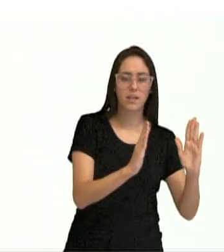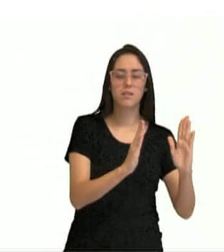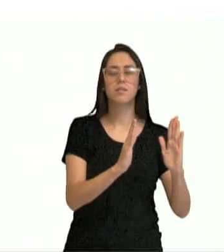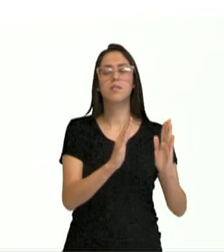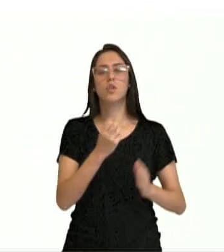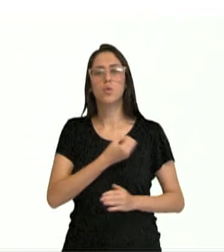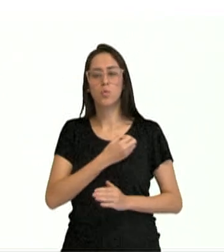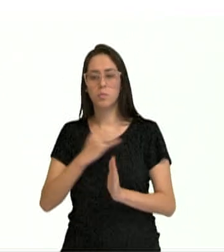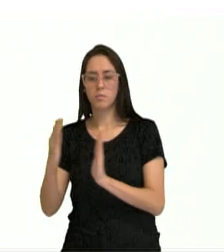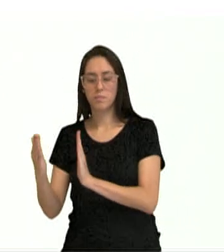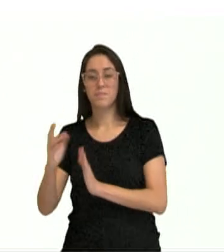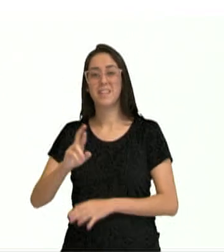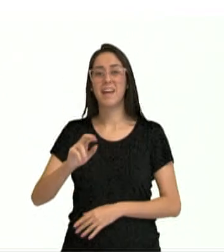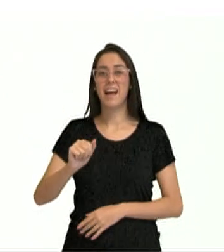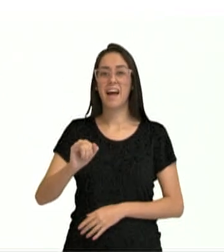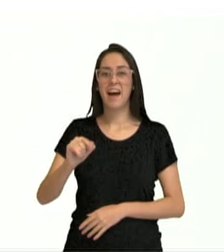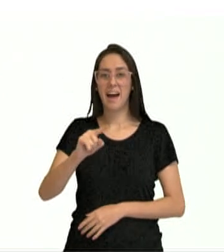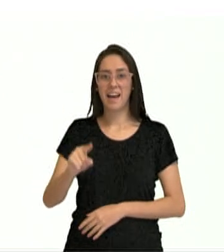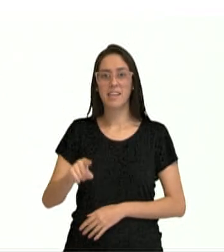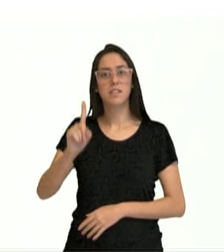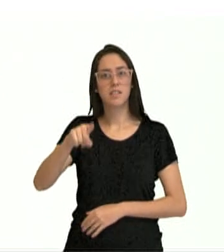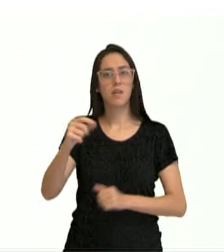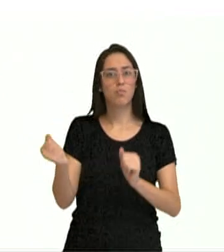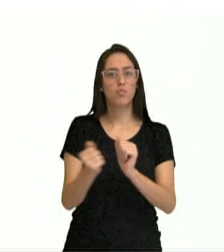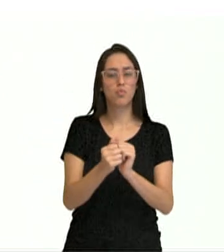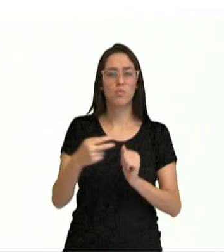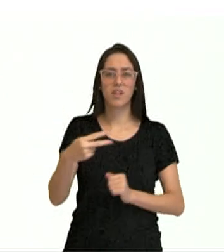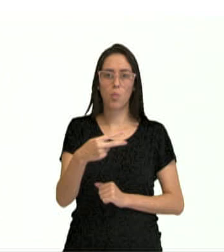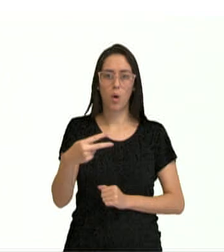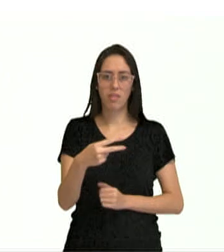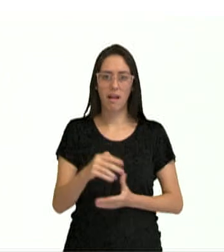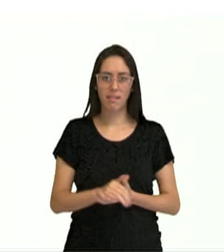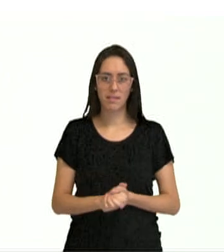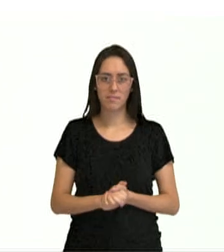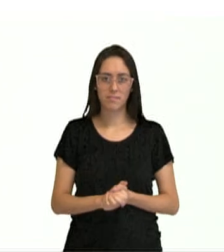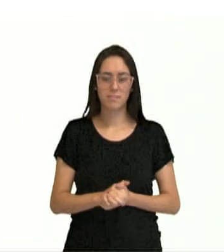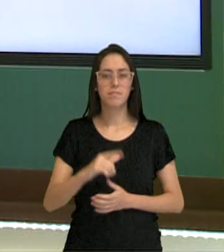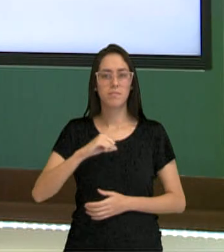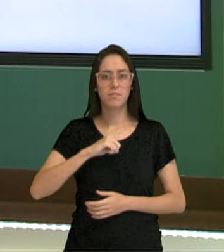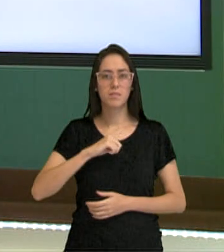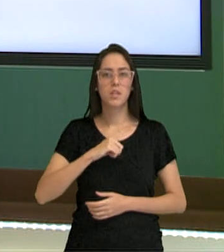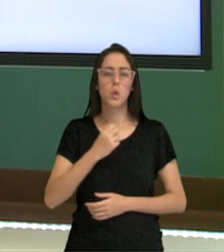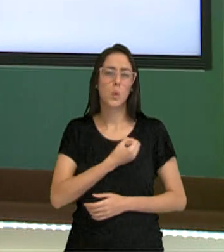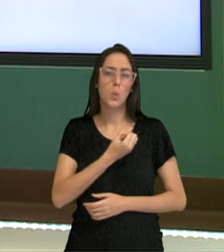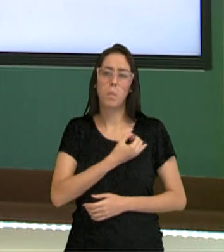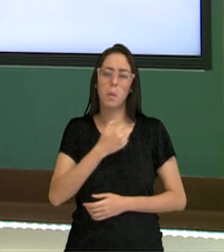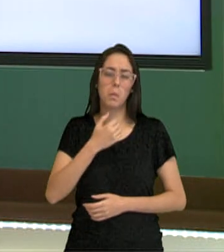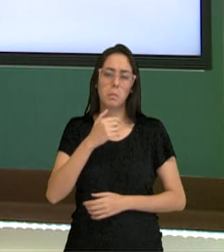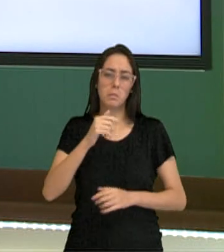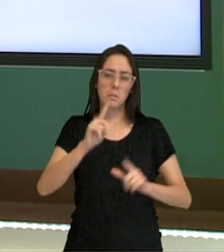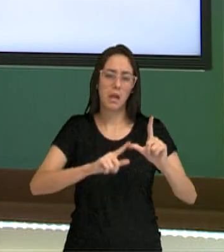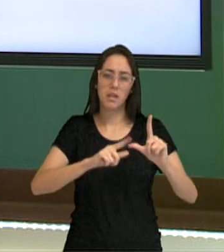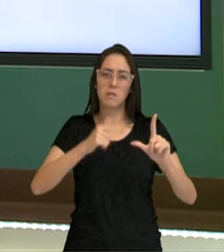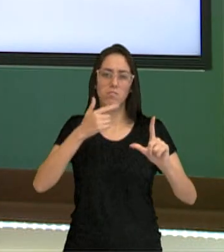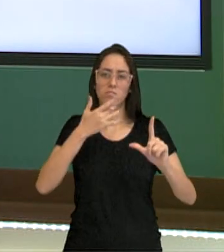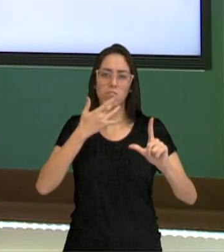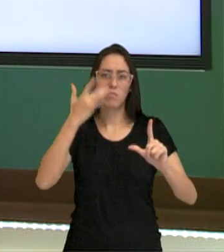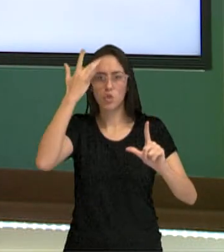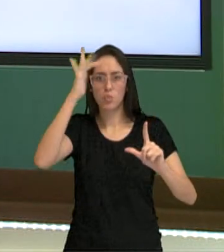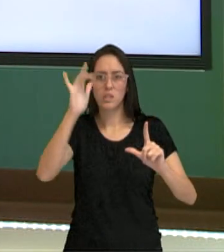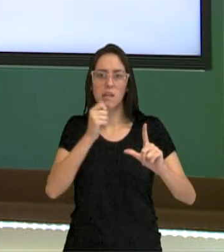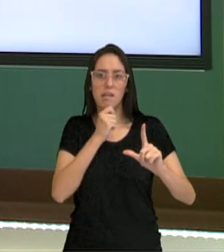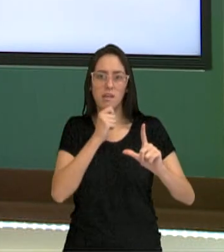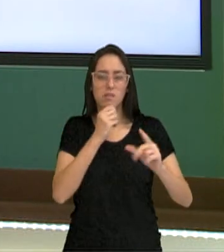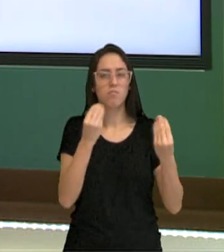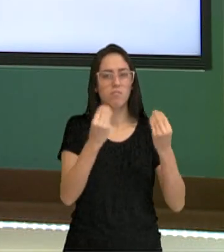raiz é o resultado, a letra que satisfaz essa igualdade, ok? Ó, isolamos a incógnita em um dos membros da equação para encontrar